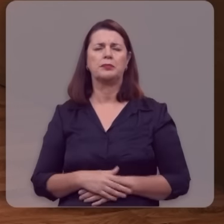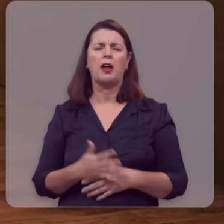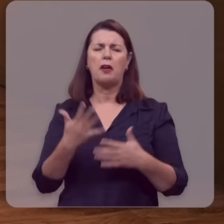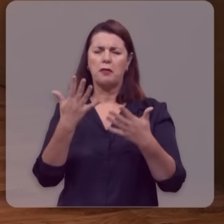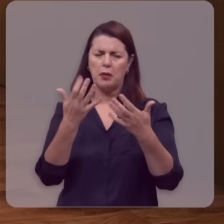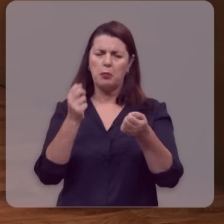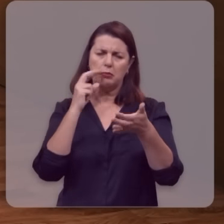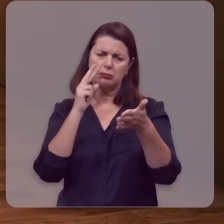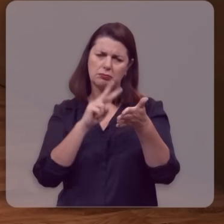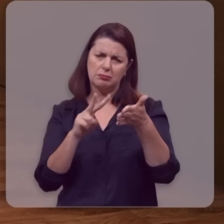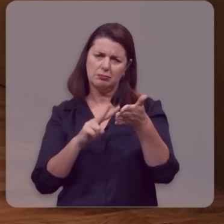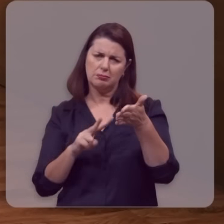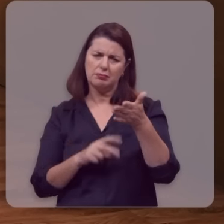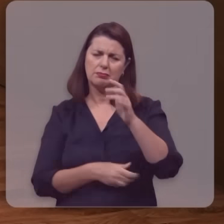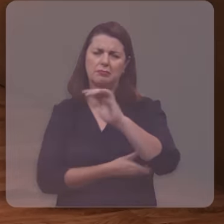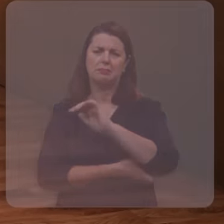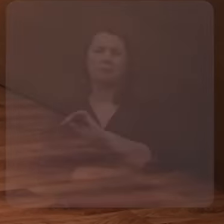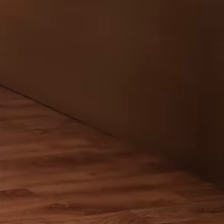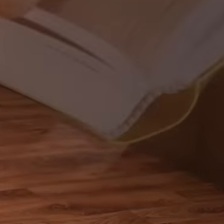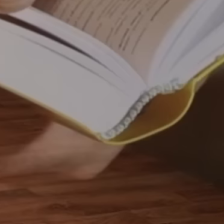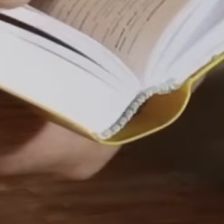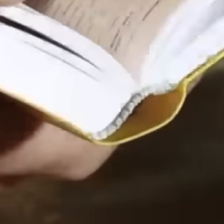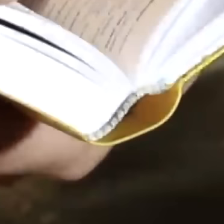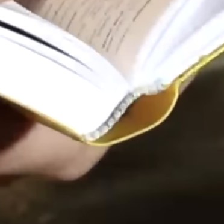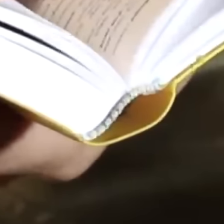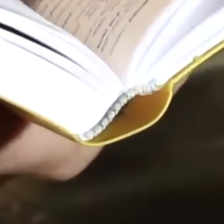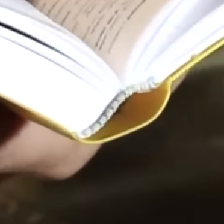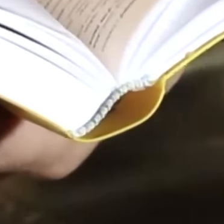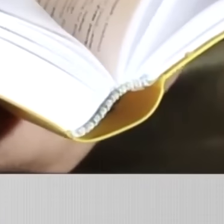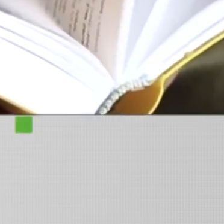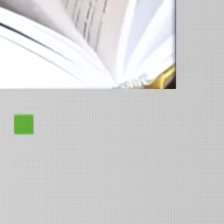ouvir a leitura deste texto